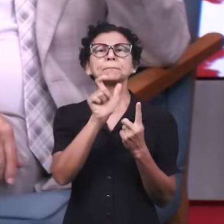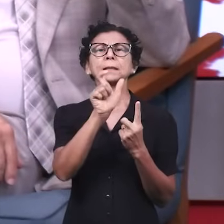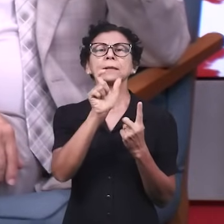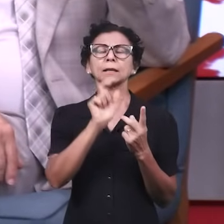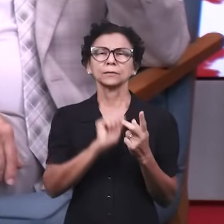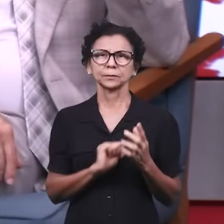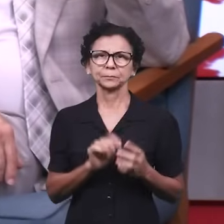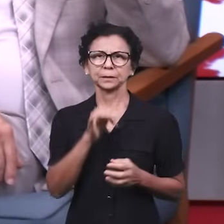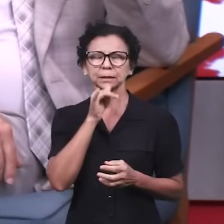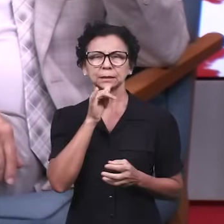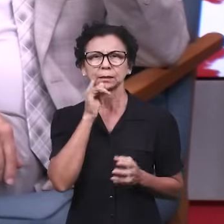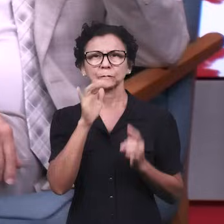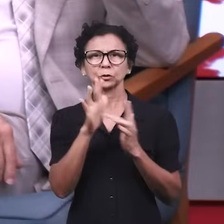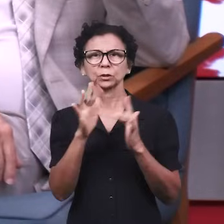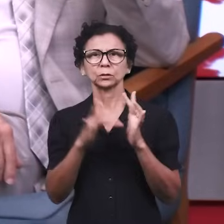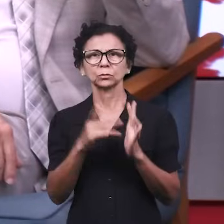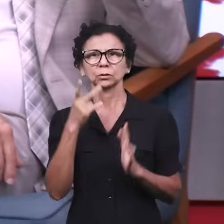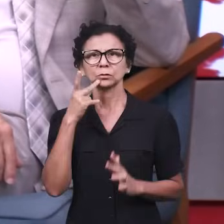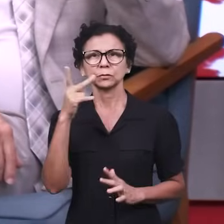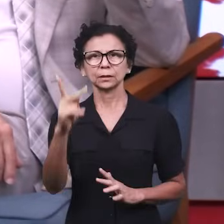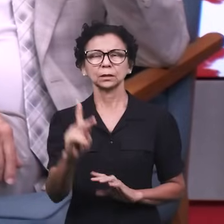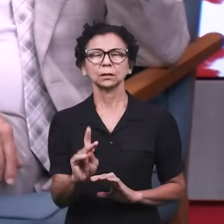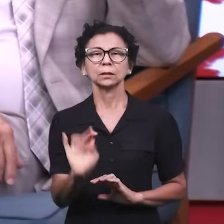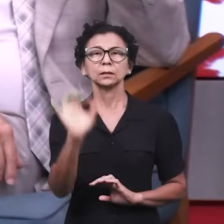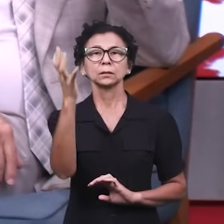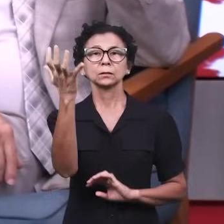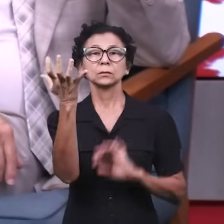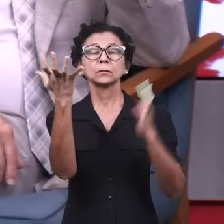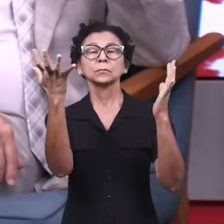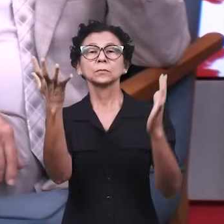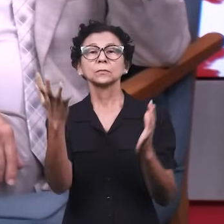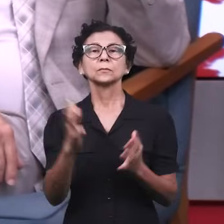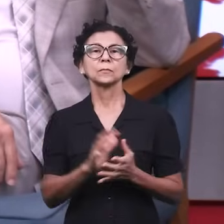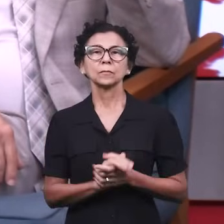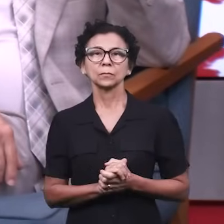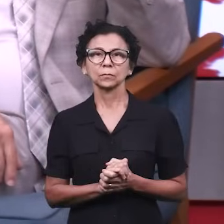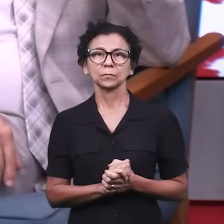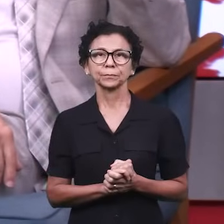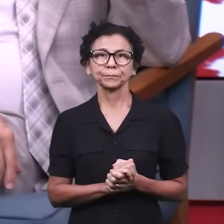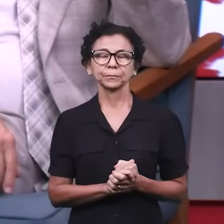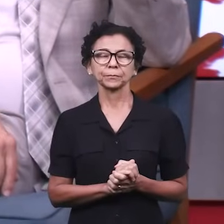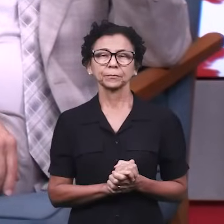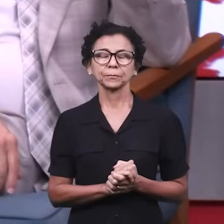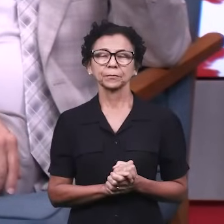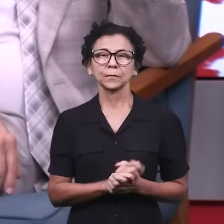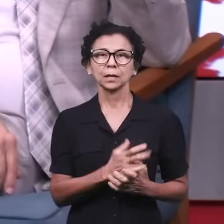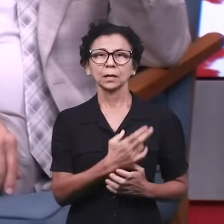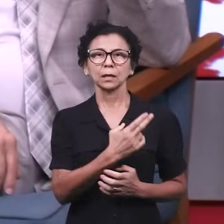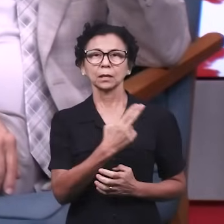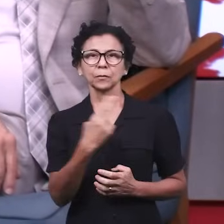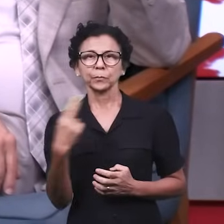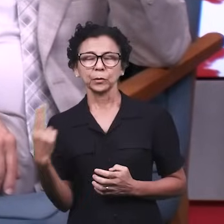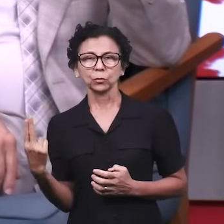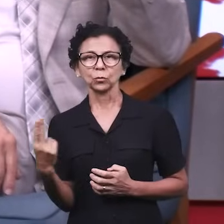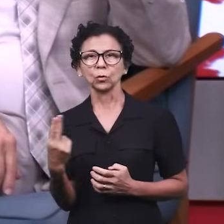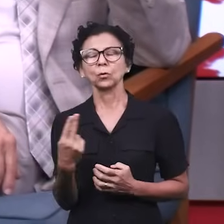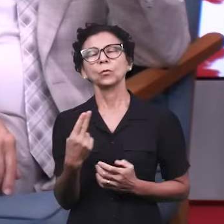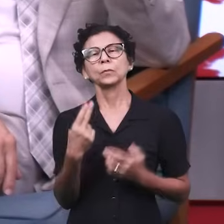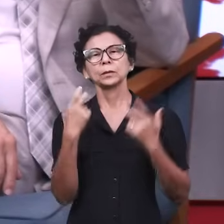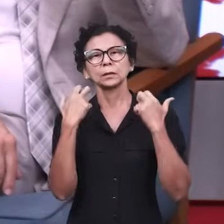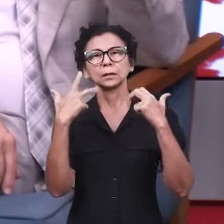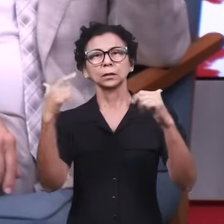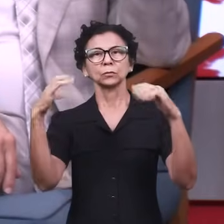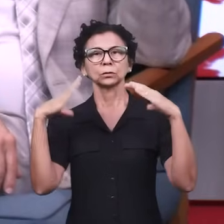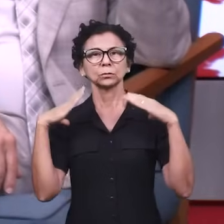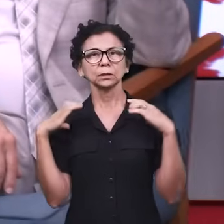Quando Jesus diz assim: esses sinais seguirão os que creem, em meu nome falarão novas